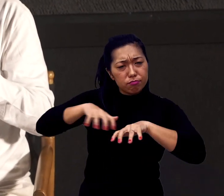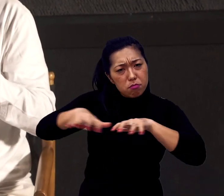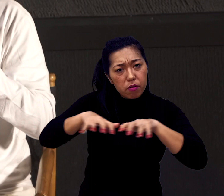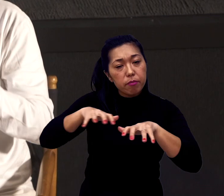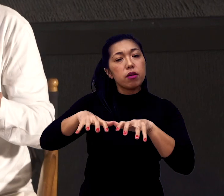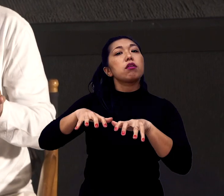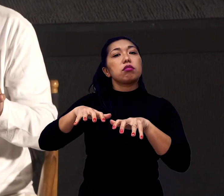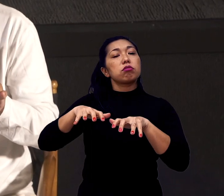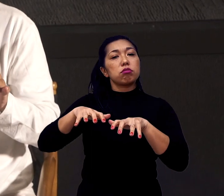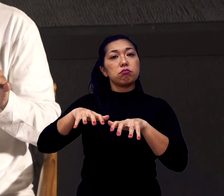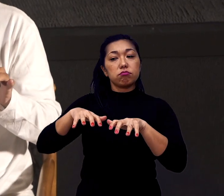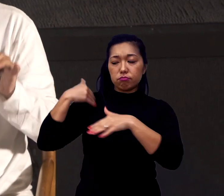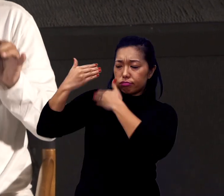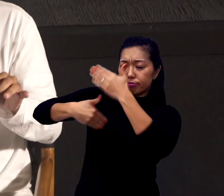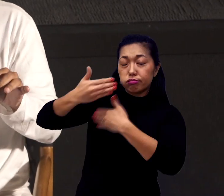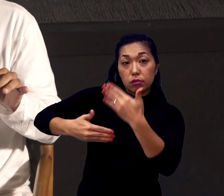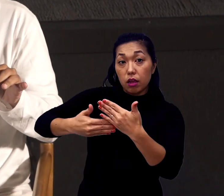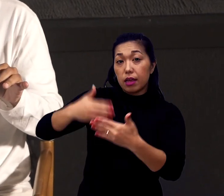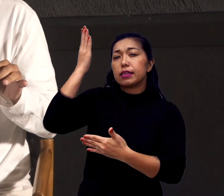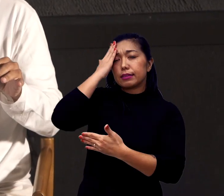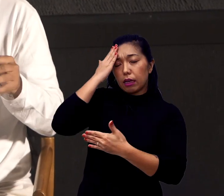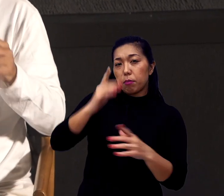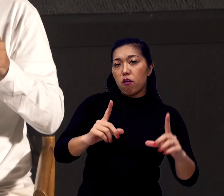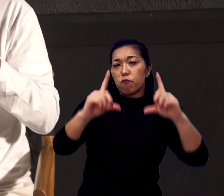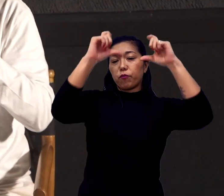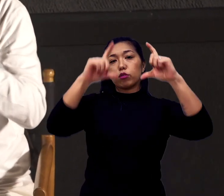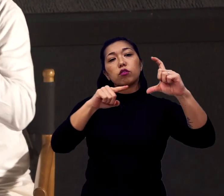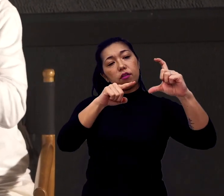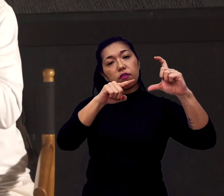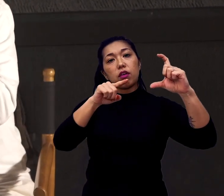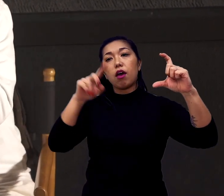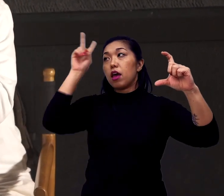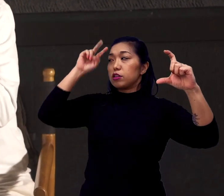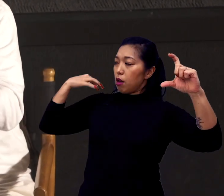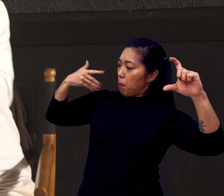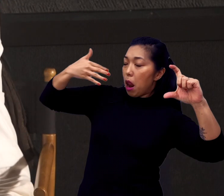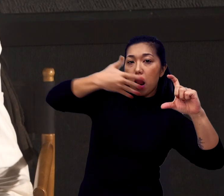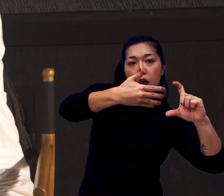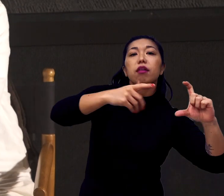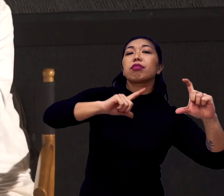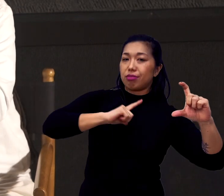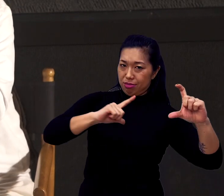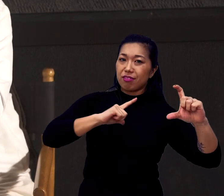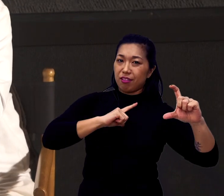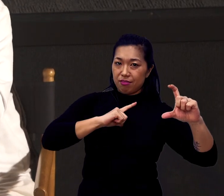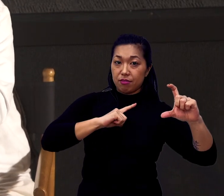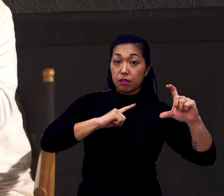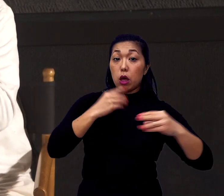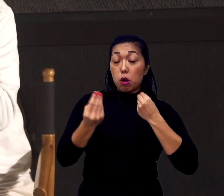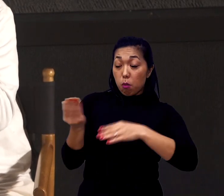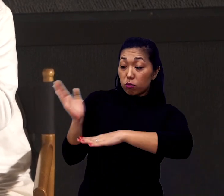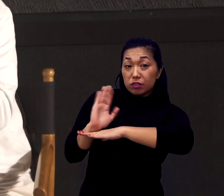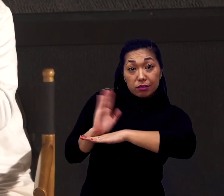que a fotografia ela tem história, né? E a história de fazer um cinema dentro